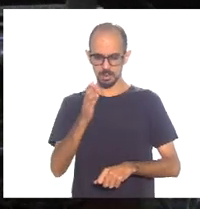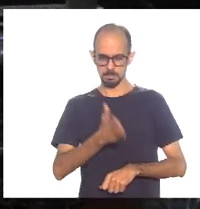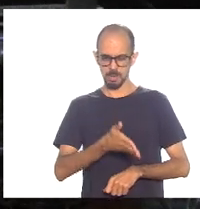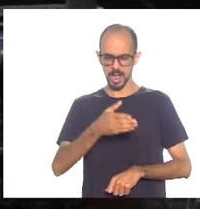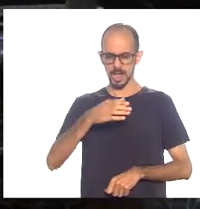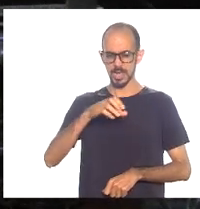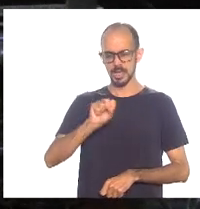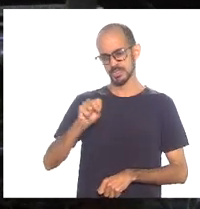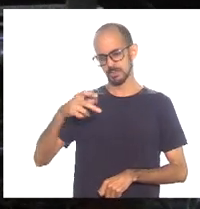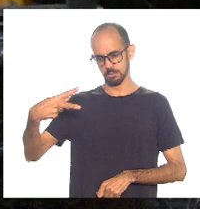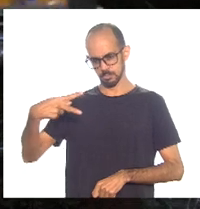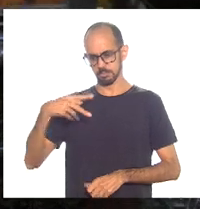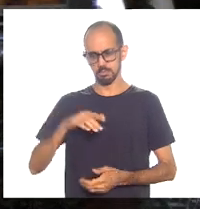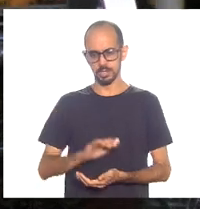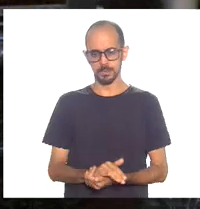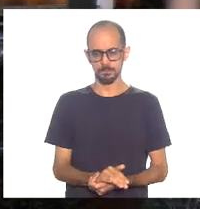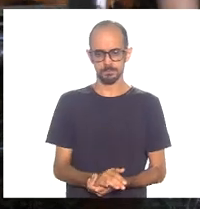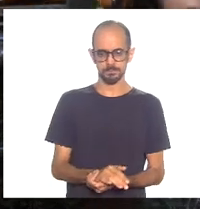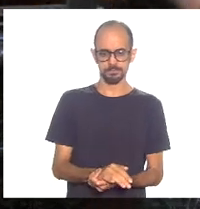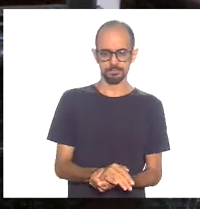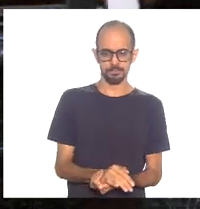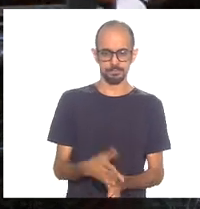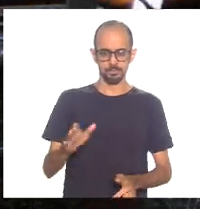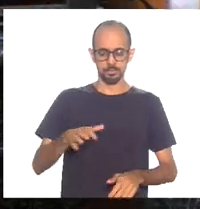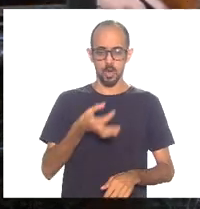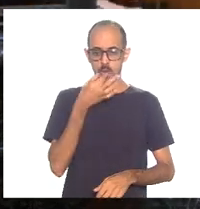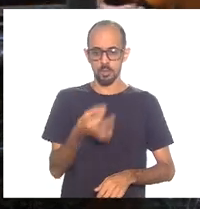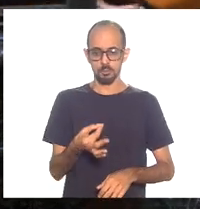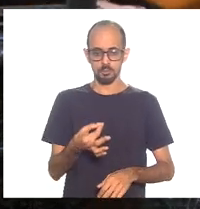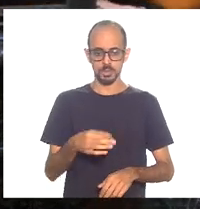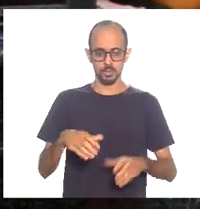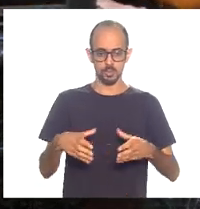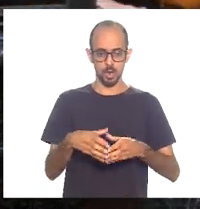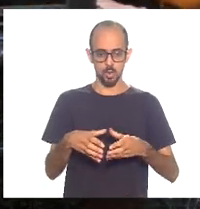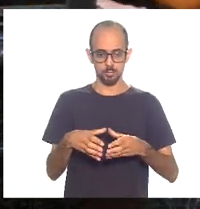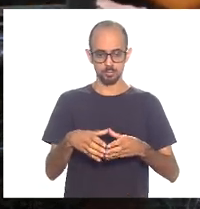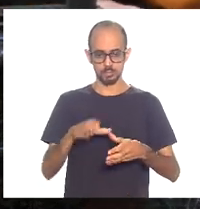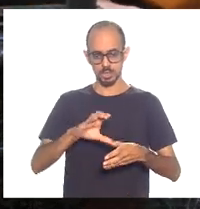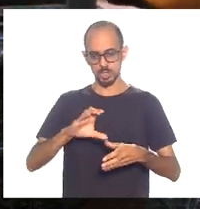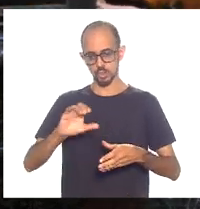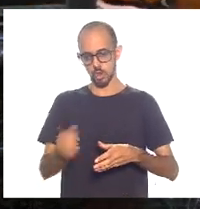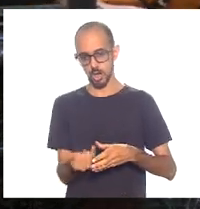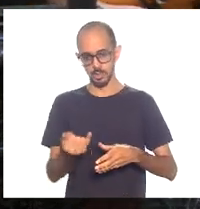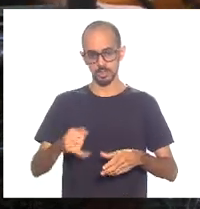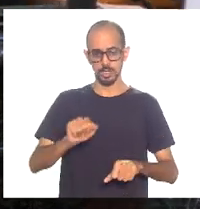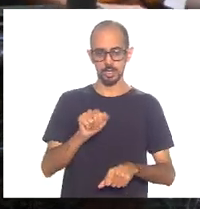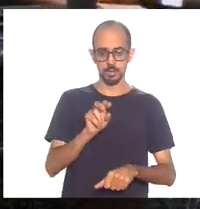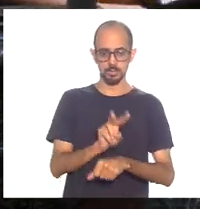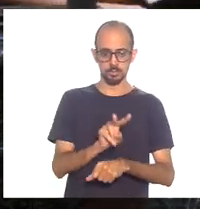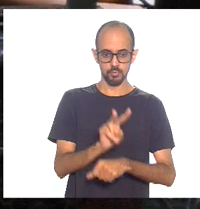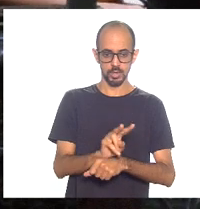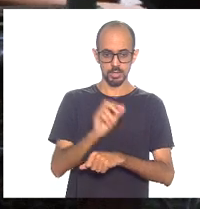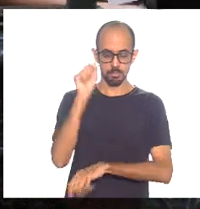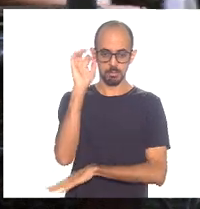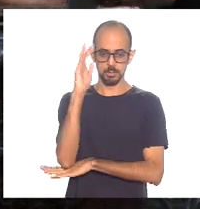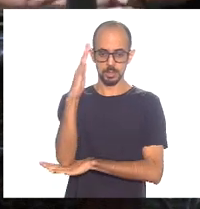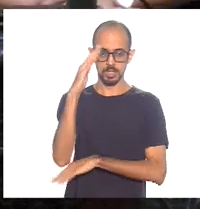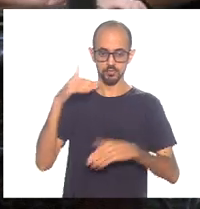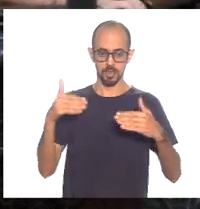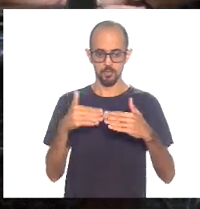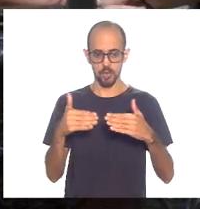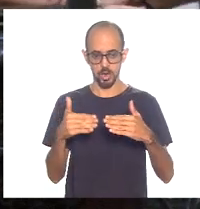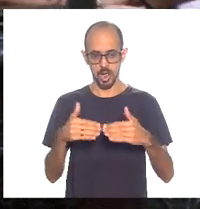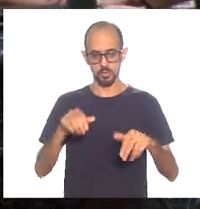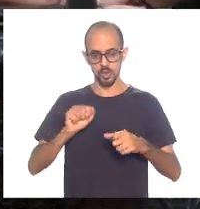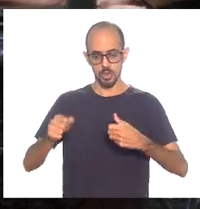RICMS/SP. Pareceres da Comissão de Constituição e Justiça pela Constitucionalidade, Minas Energia, favorável, Defesa do Meio Ambiente, favorável, de Economia,